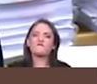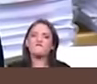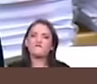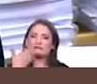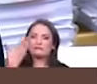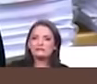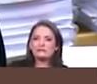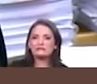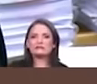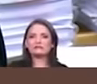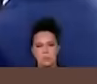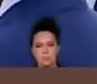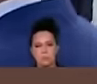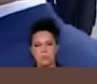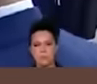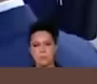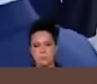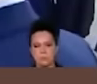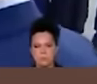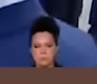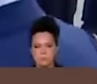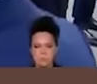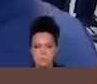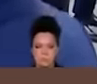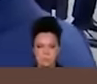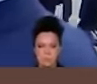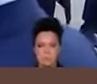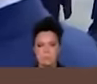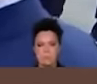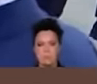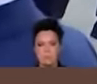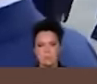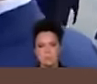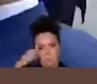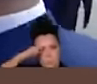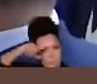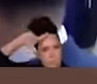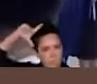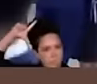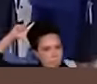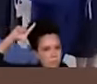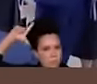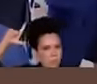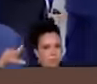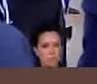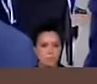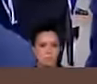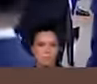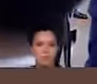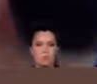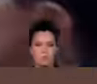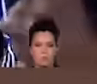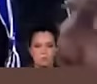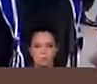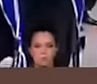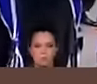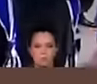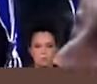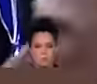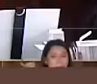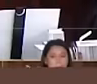responsável por Assinar os documentos ou seja não teve participação integral da